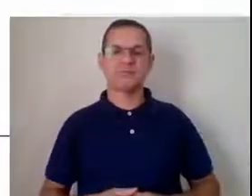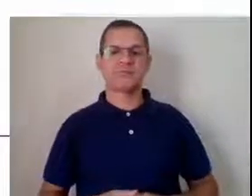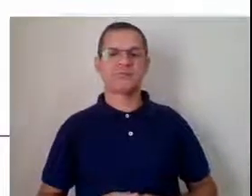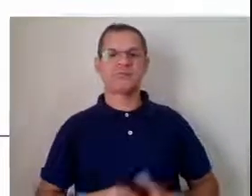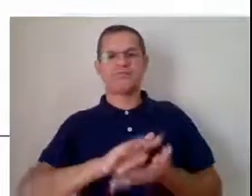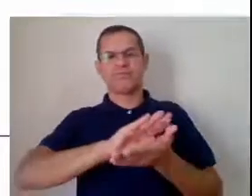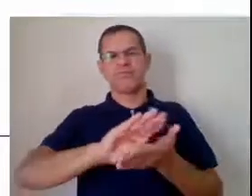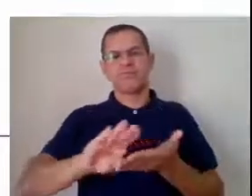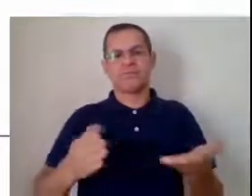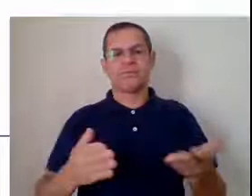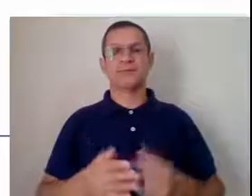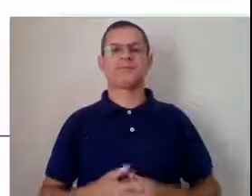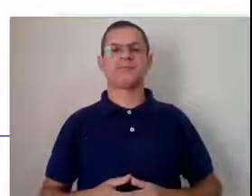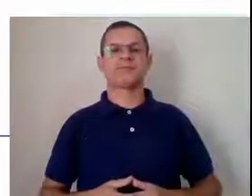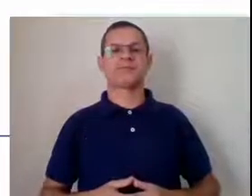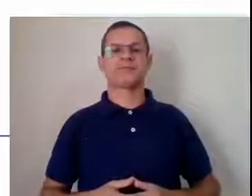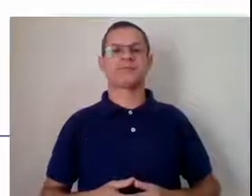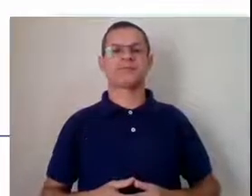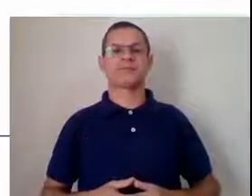tirar daqui.